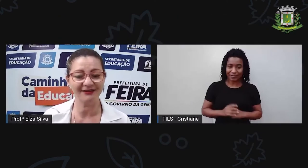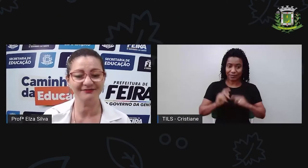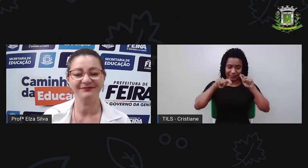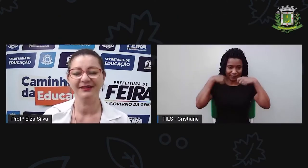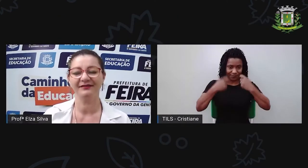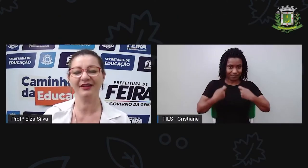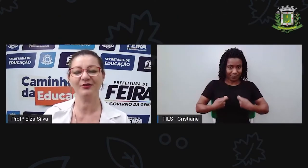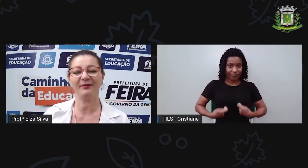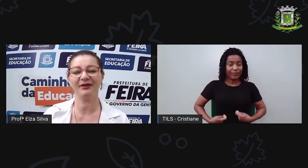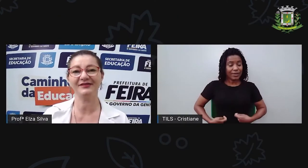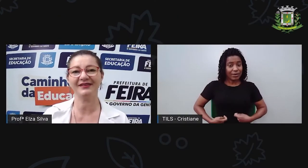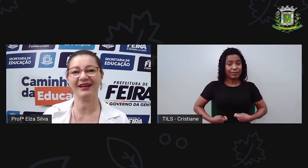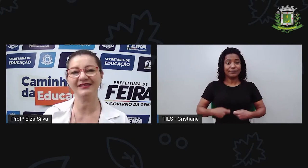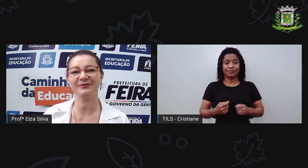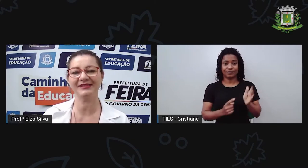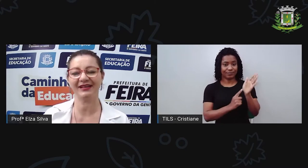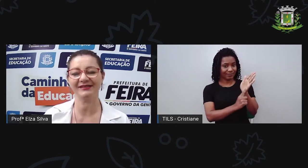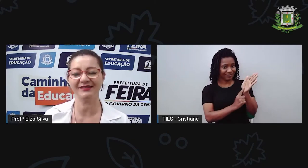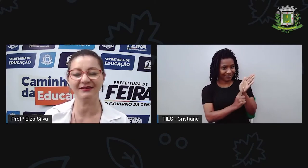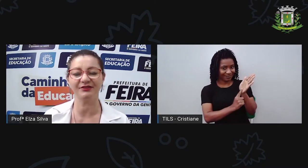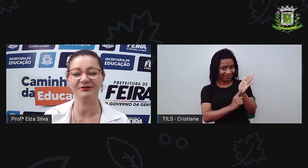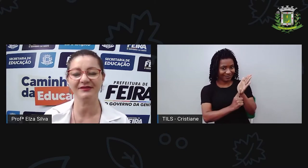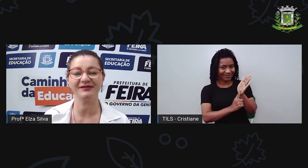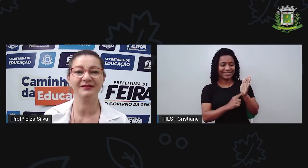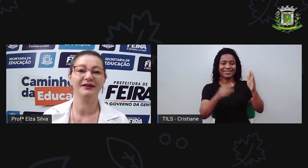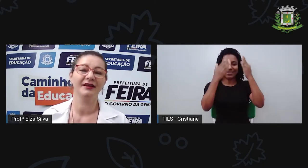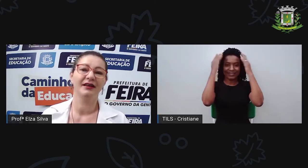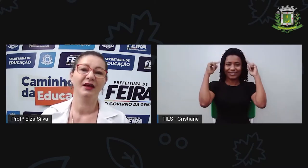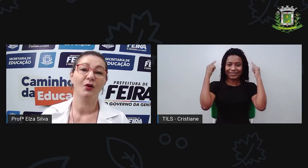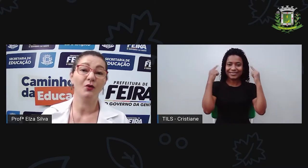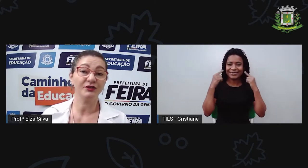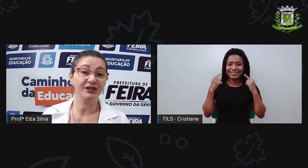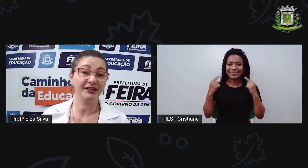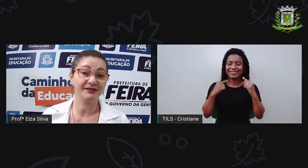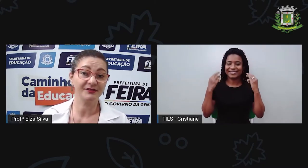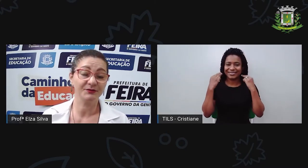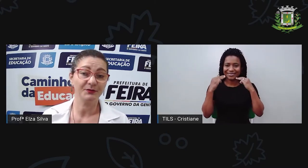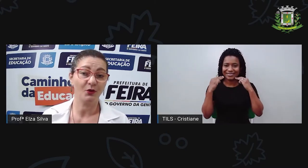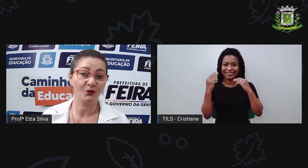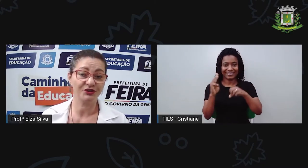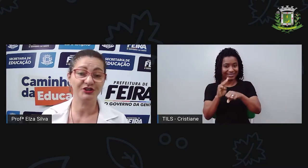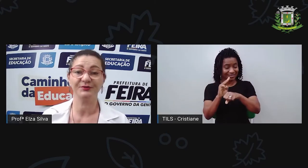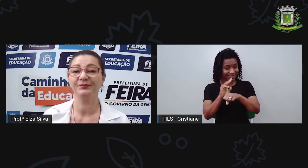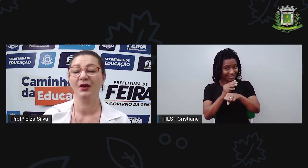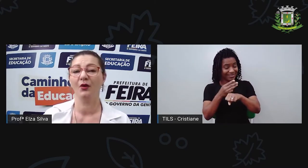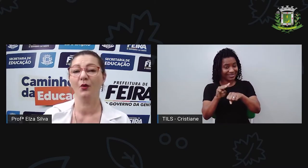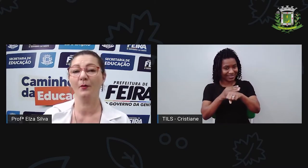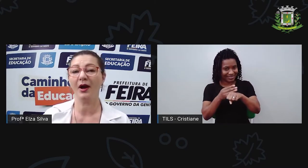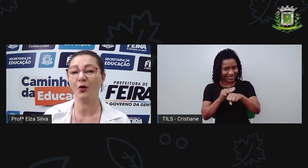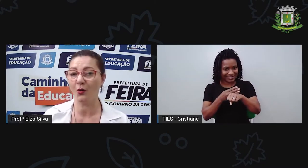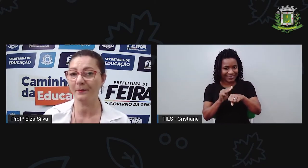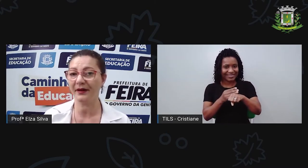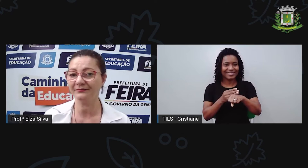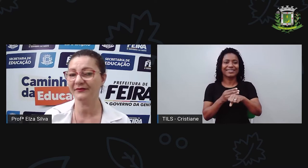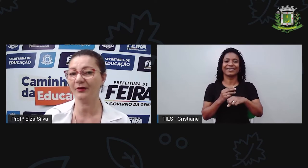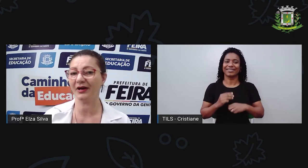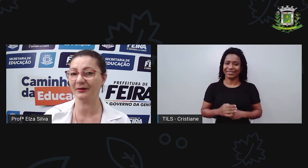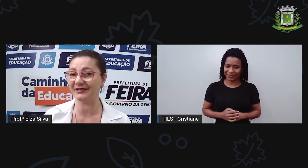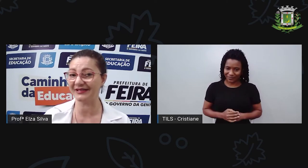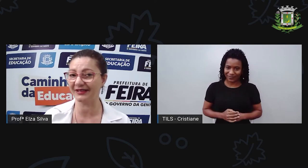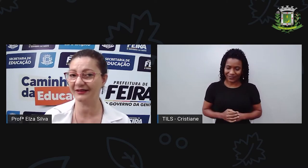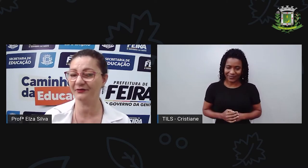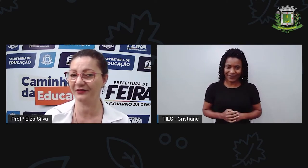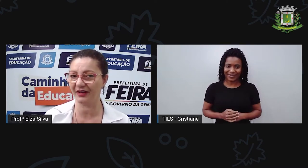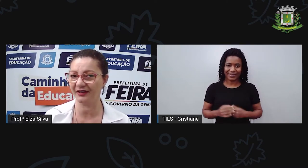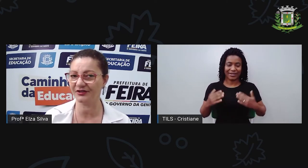parda, tenho cabelos crespos e castanhos. Utilizo hoje uma roupa, uma